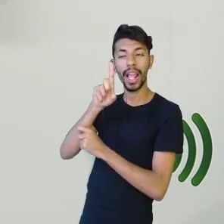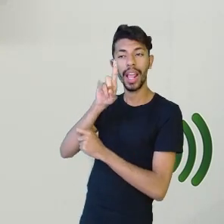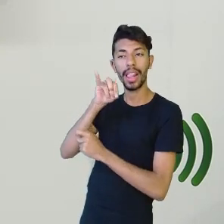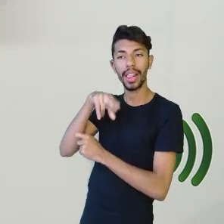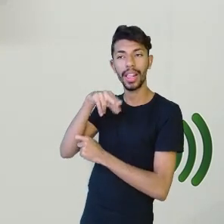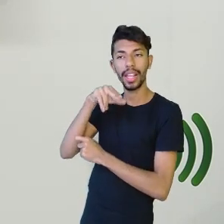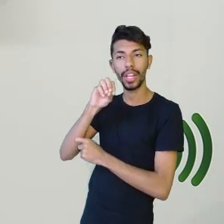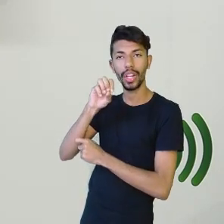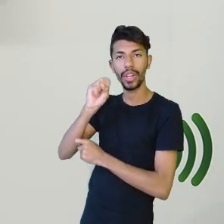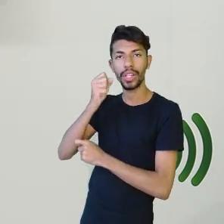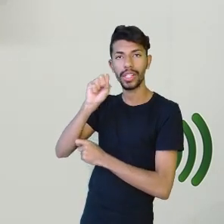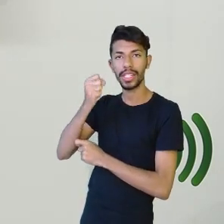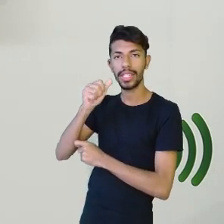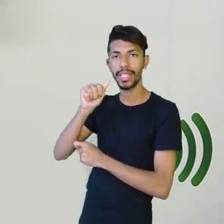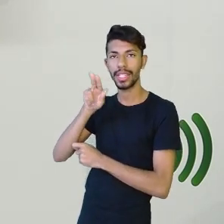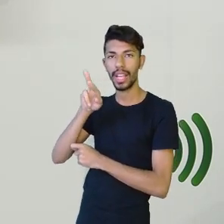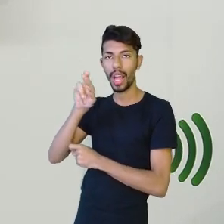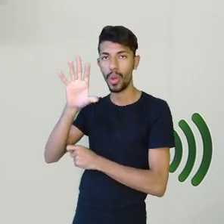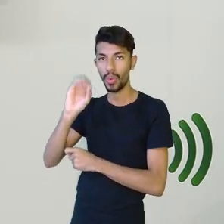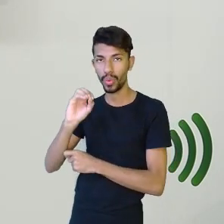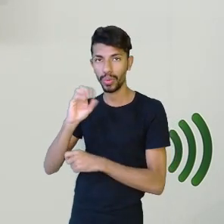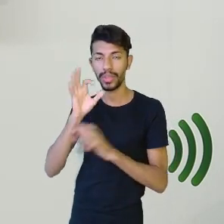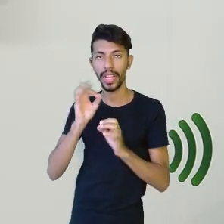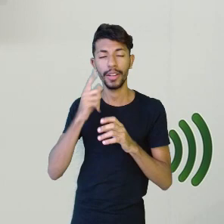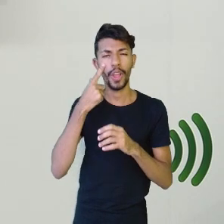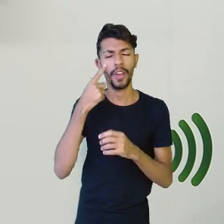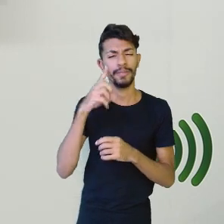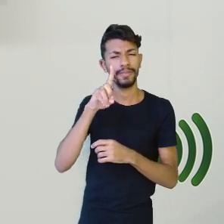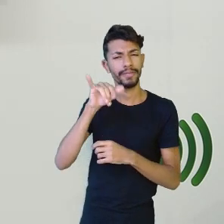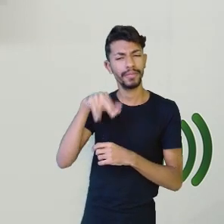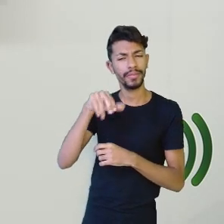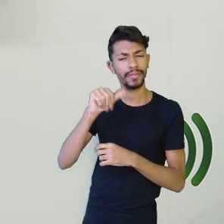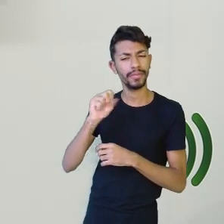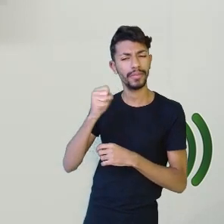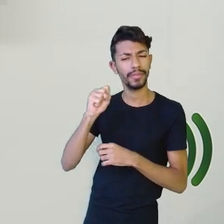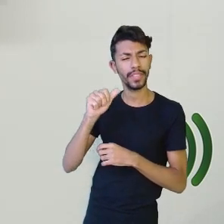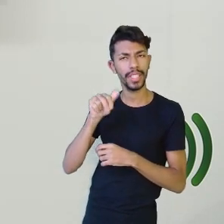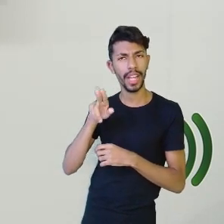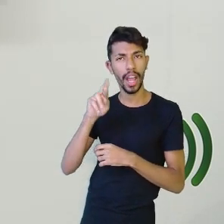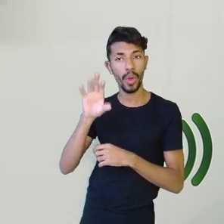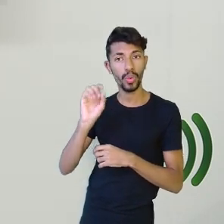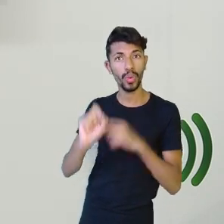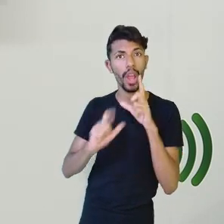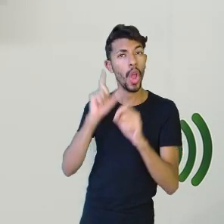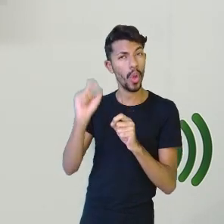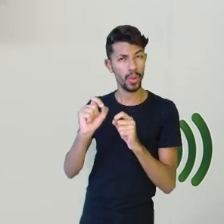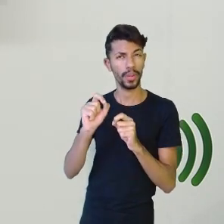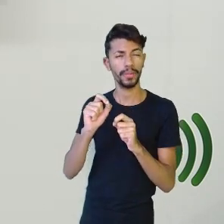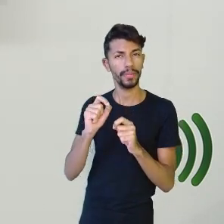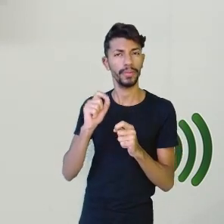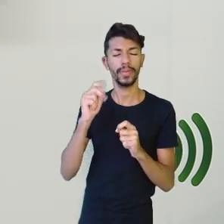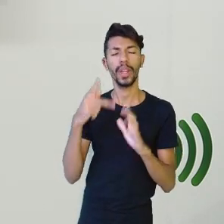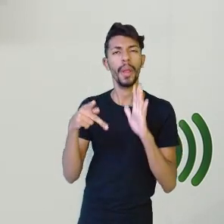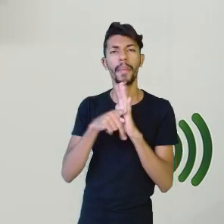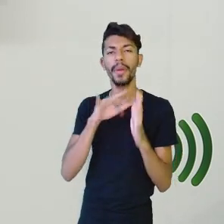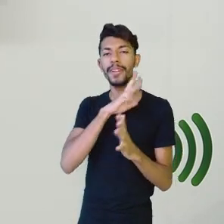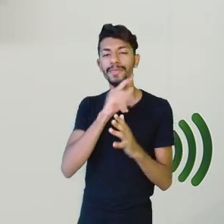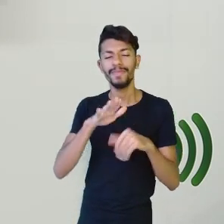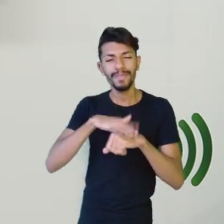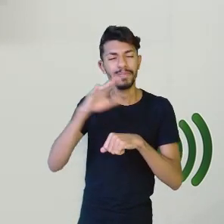se tem registro da passagem deles na Terra. Então, é muito falado que as